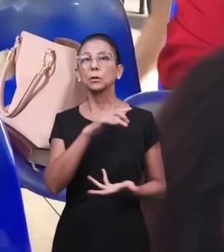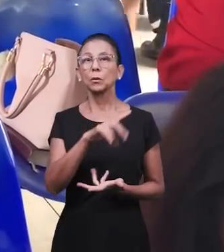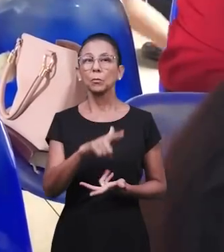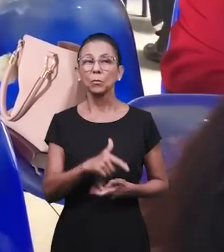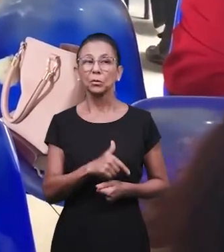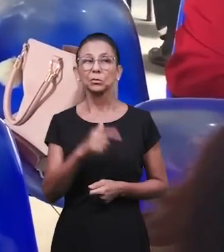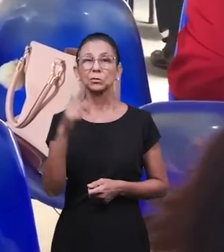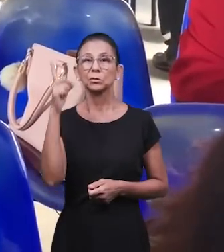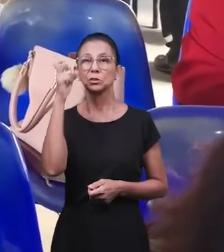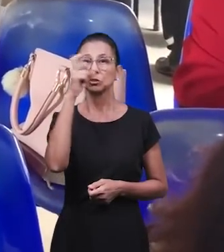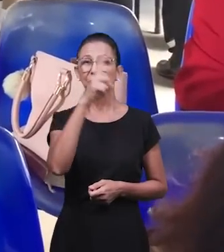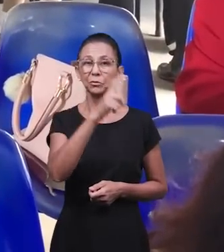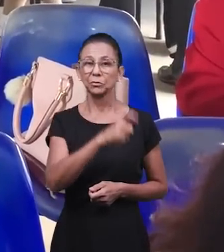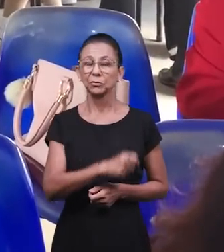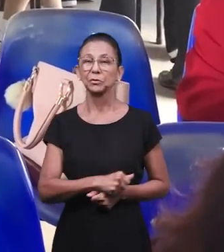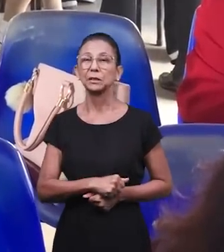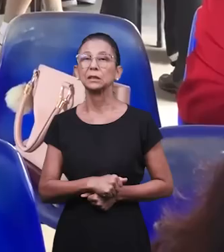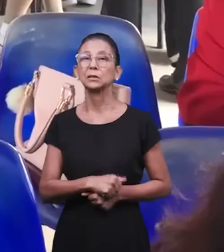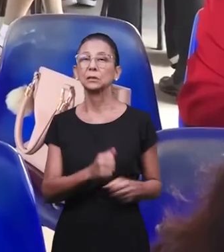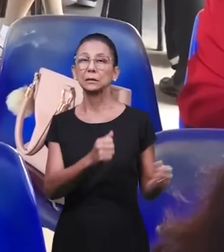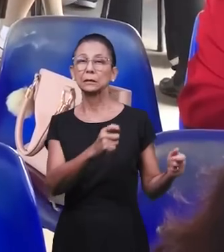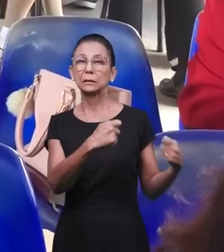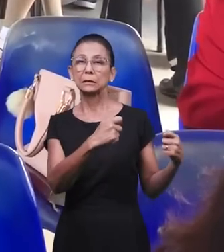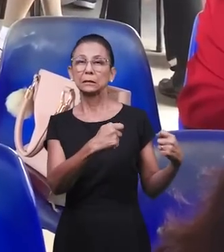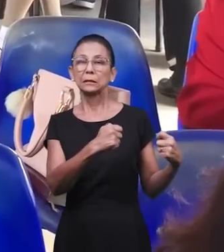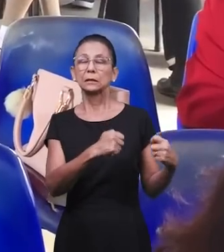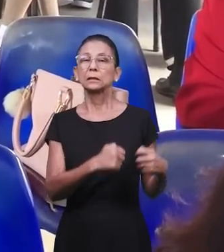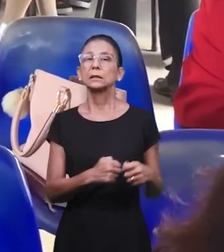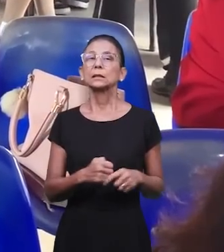ruído, cheio de outras vozes, ouvir a voz e a